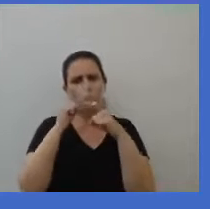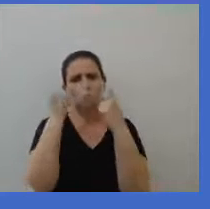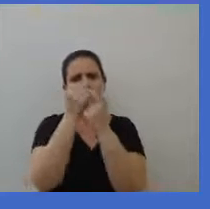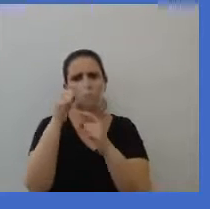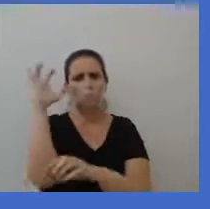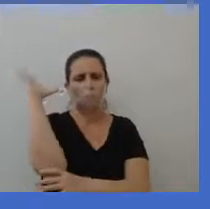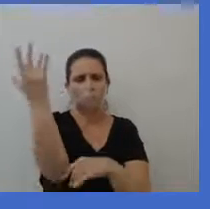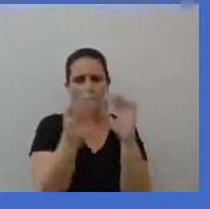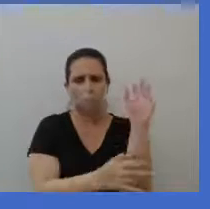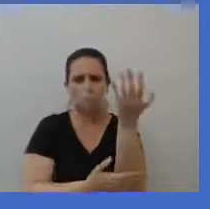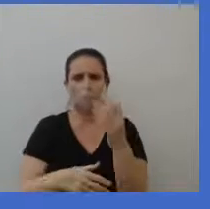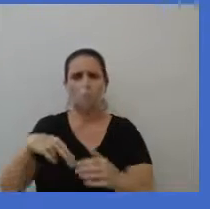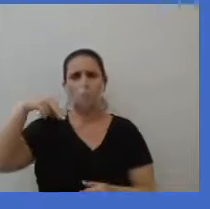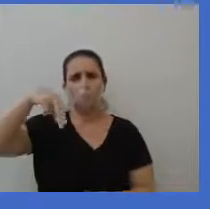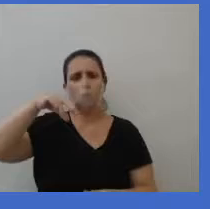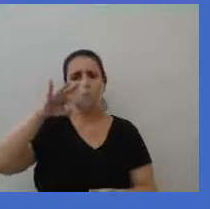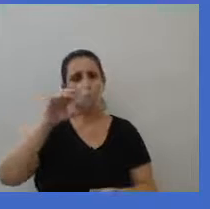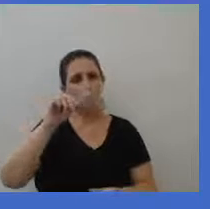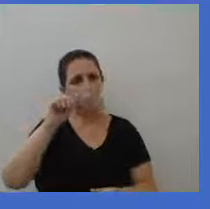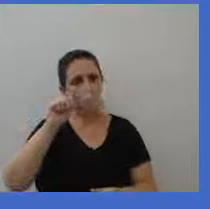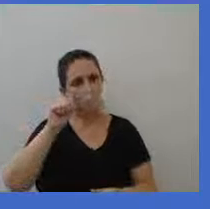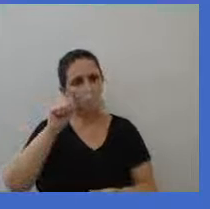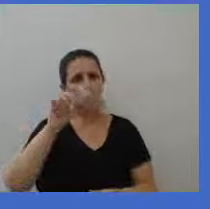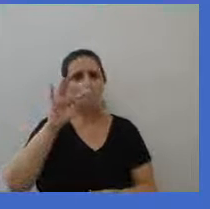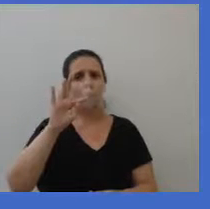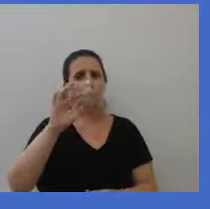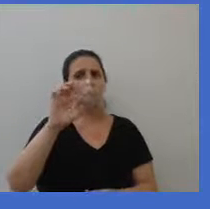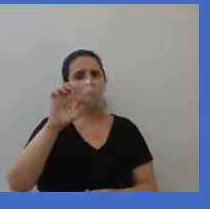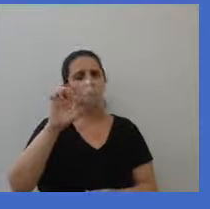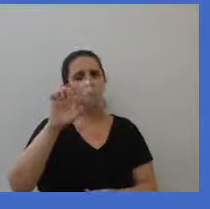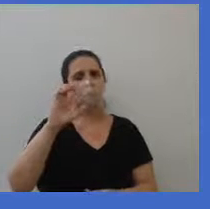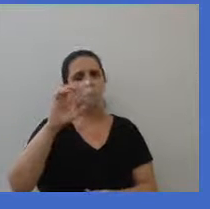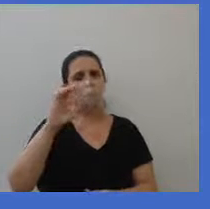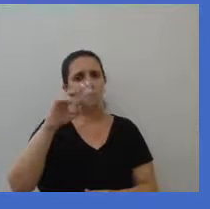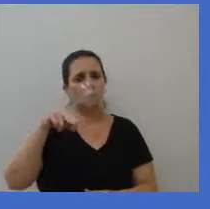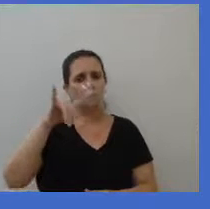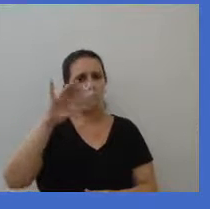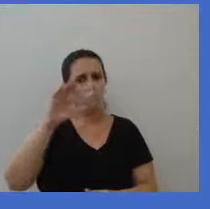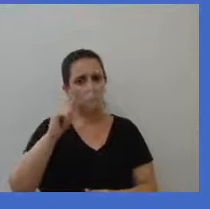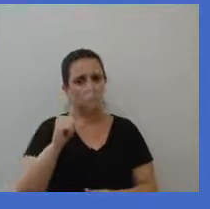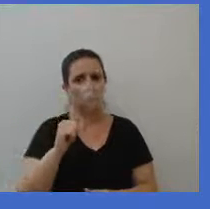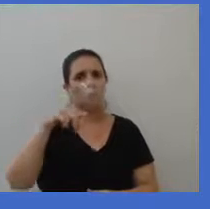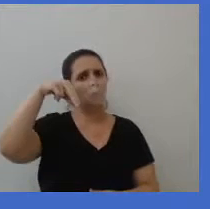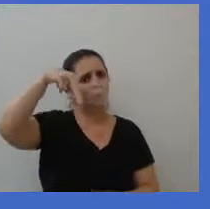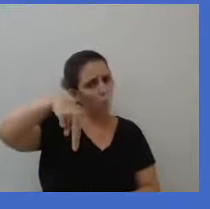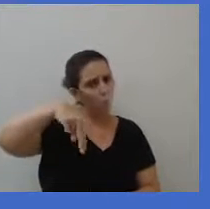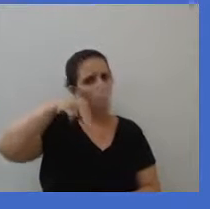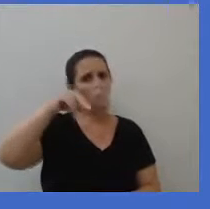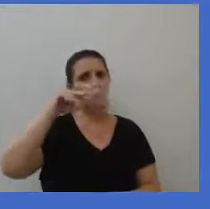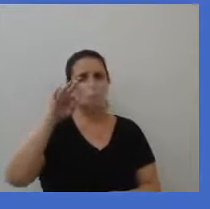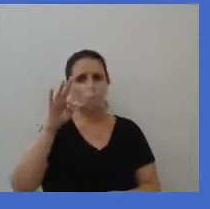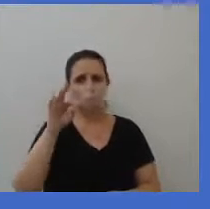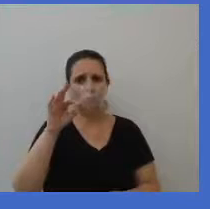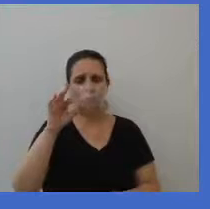uma página criada por ele. Quando não, quando foi um falsário. Então não podemos sair